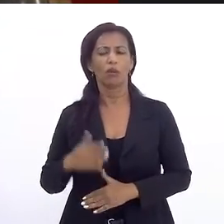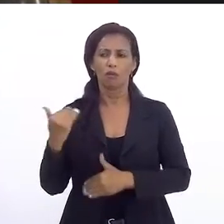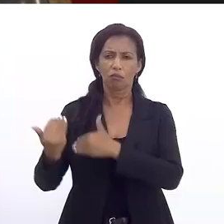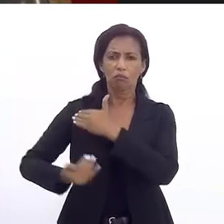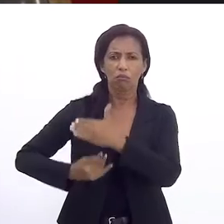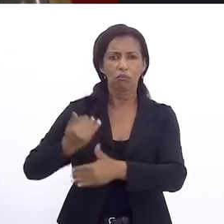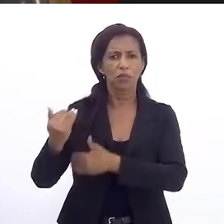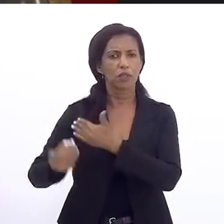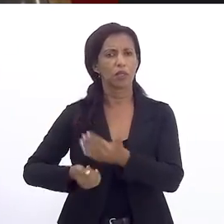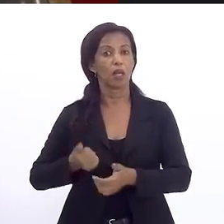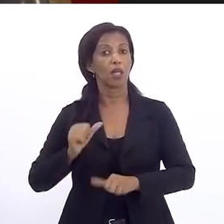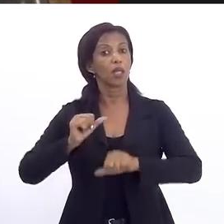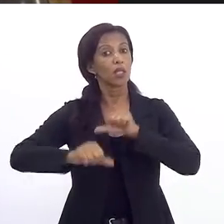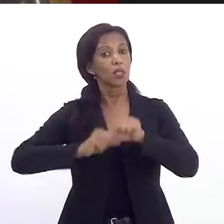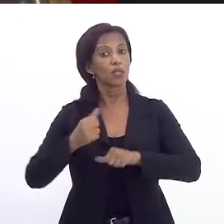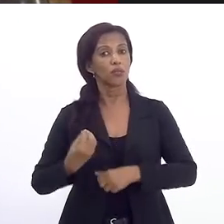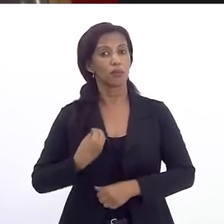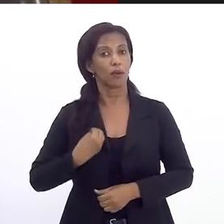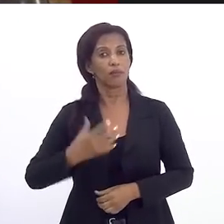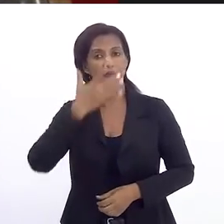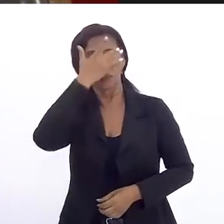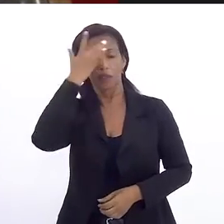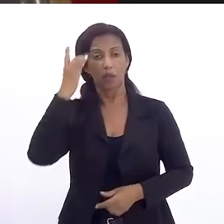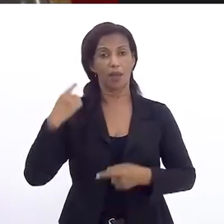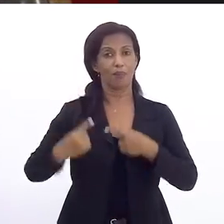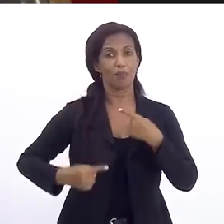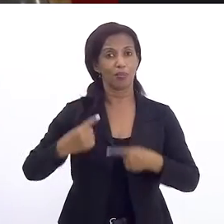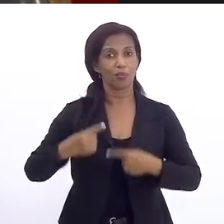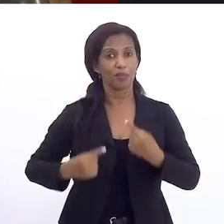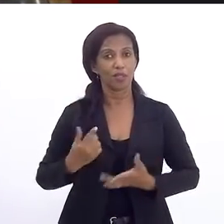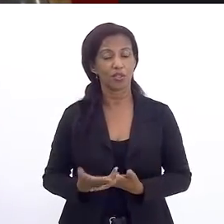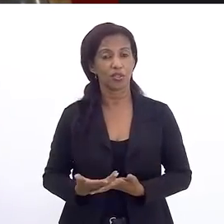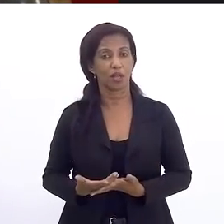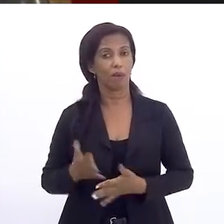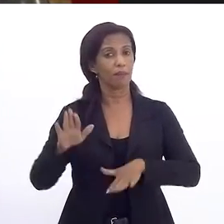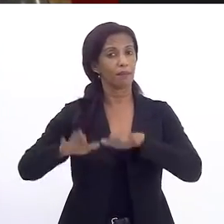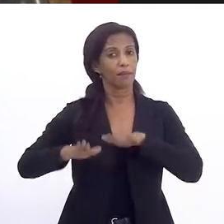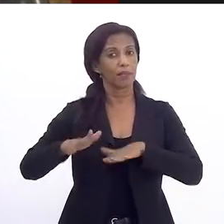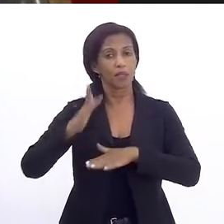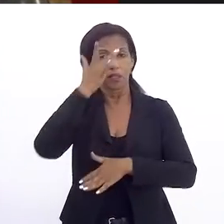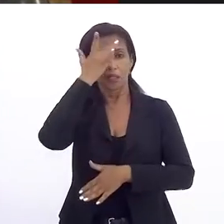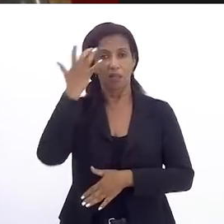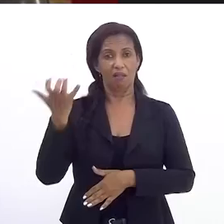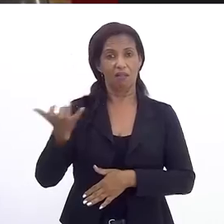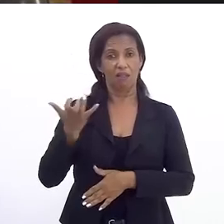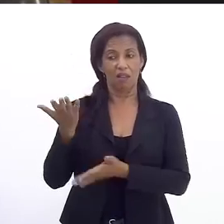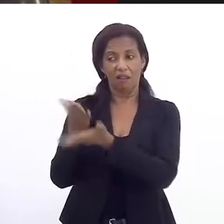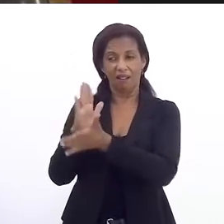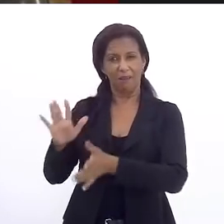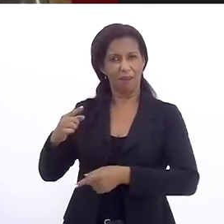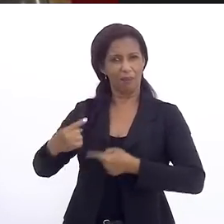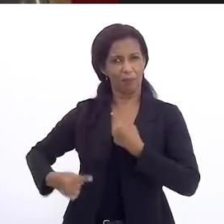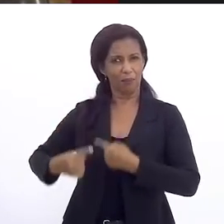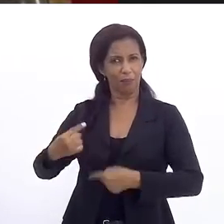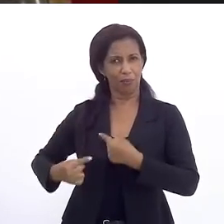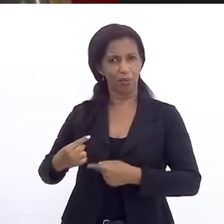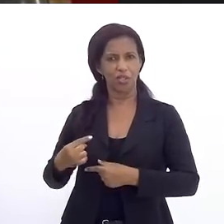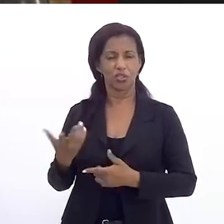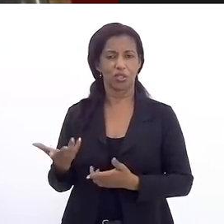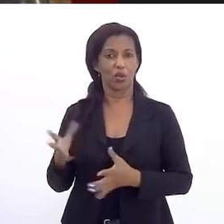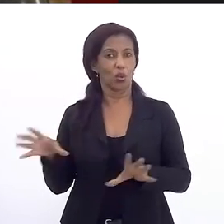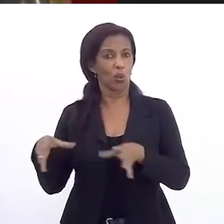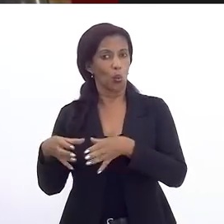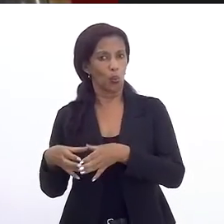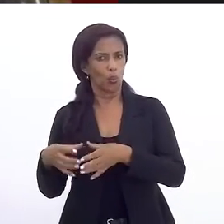pessoas quererem acabar com a política, com os políticos, a política é a maior forma de